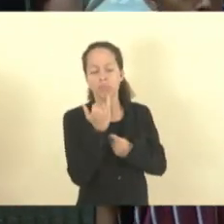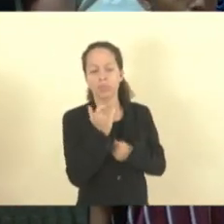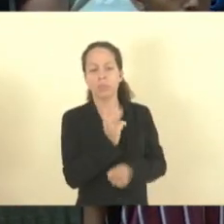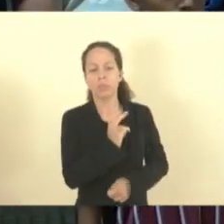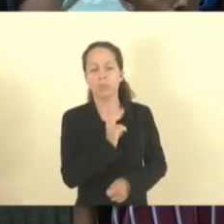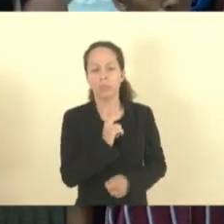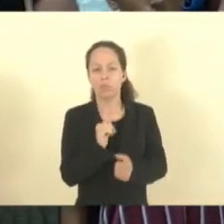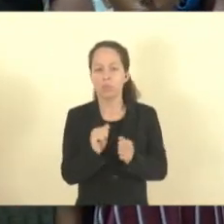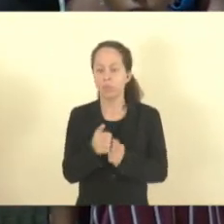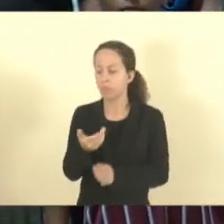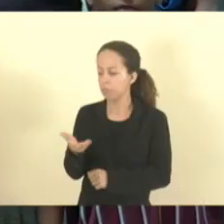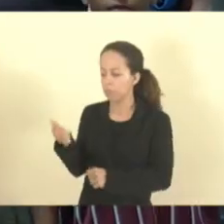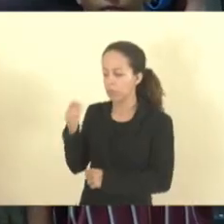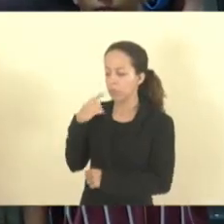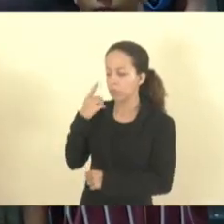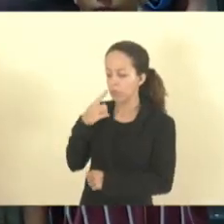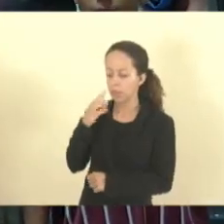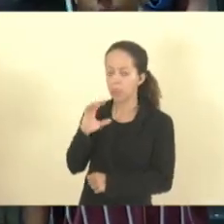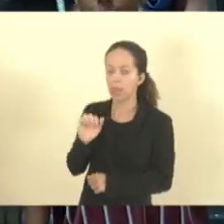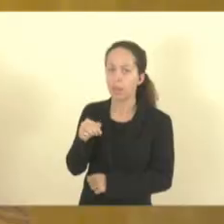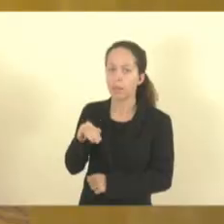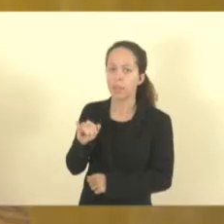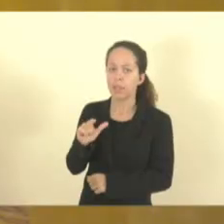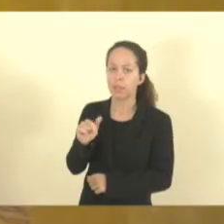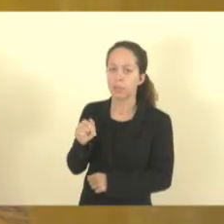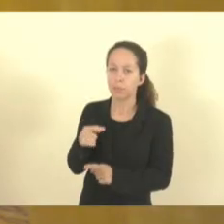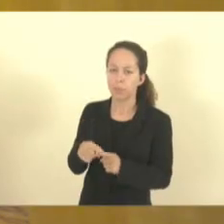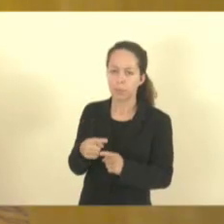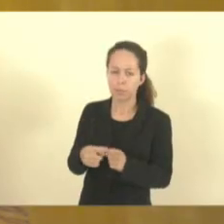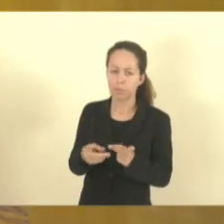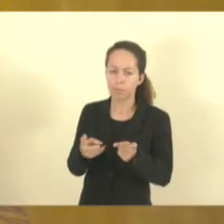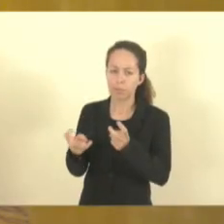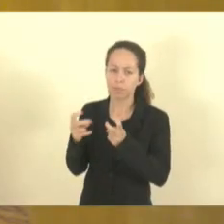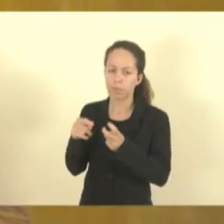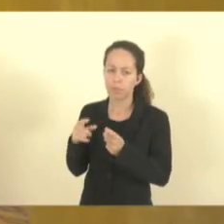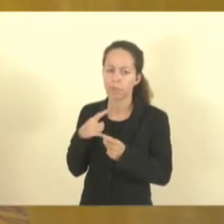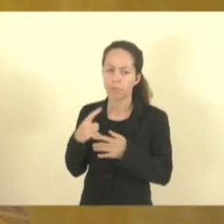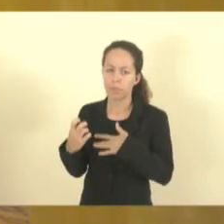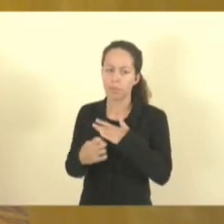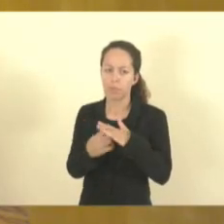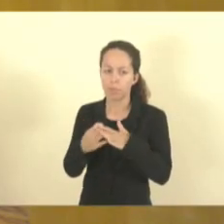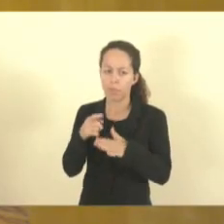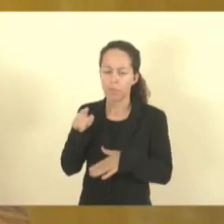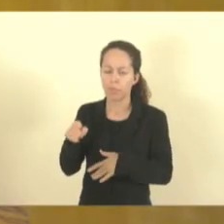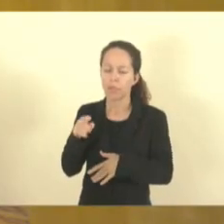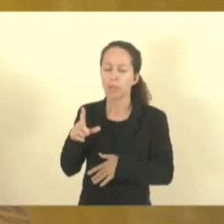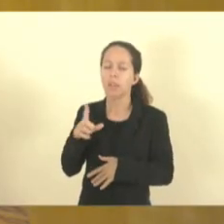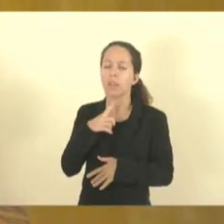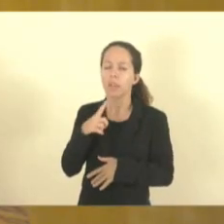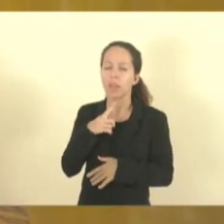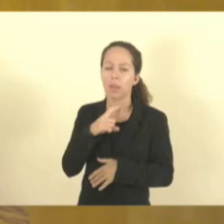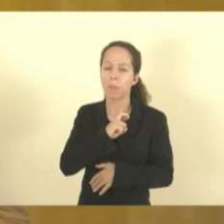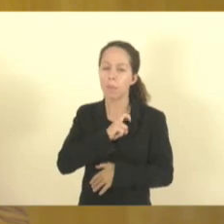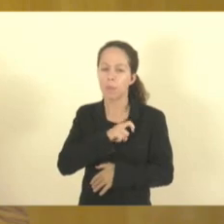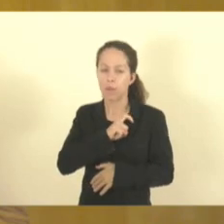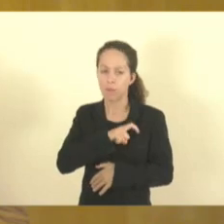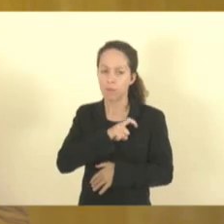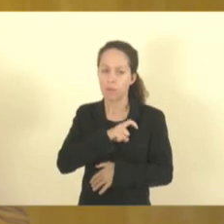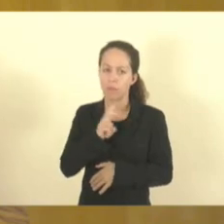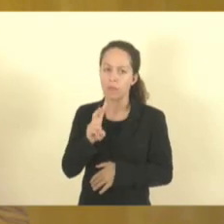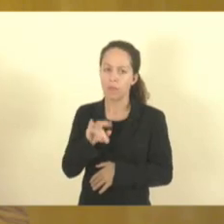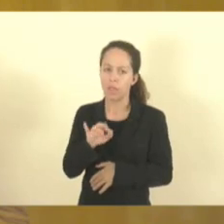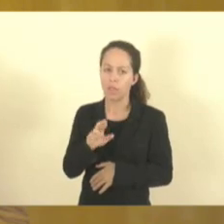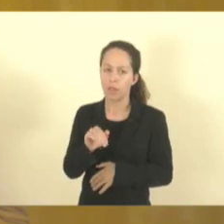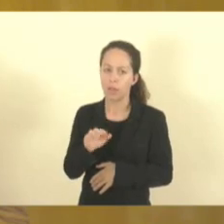encontram conosco, porque ela viu as intenções do empresário picareta Marcelo Vila Fortes, logo que ele